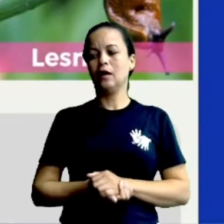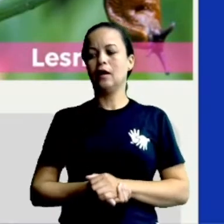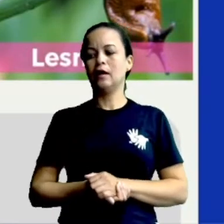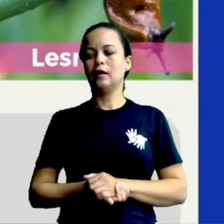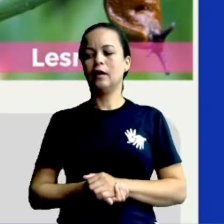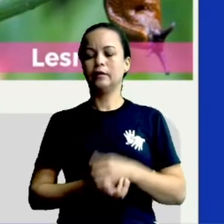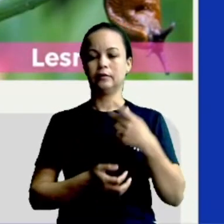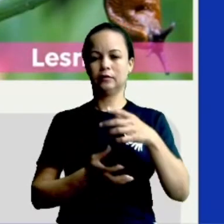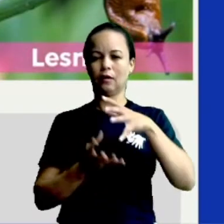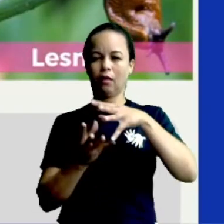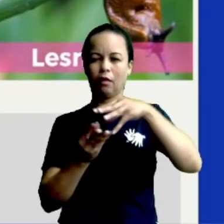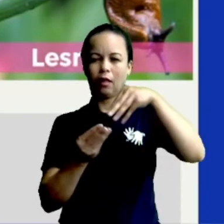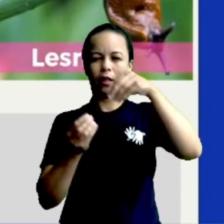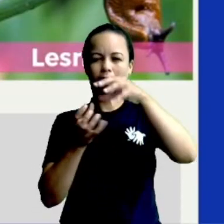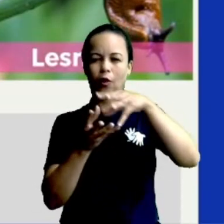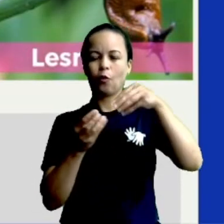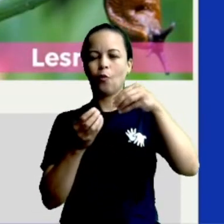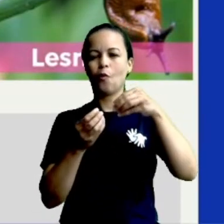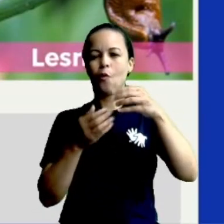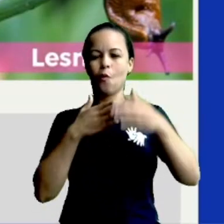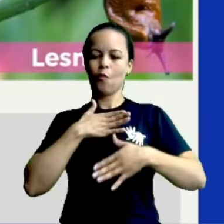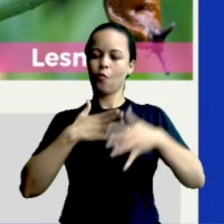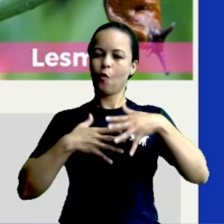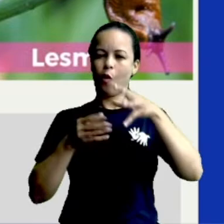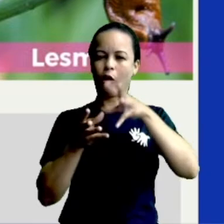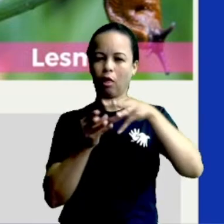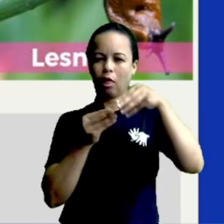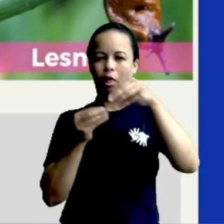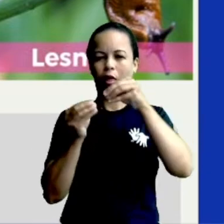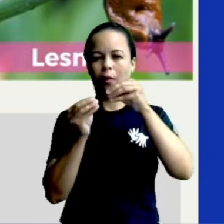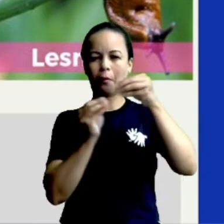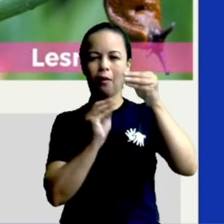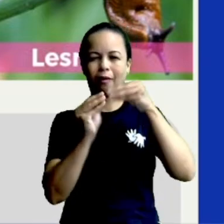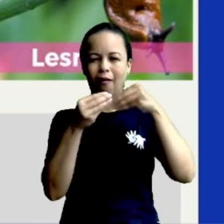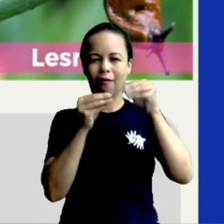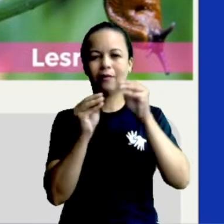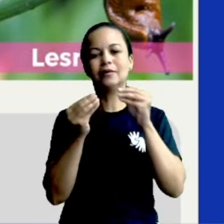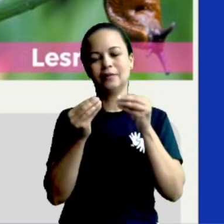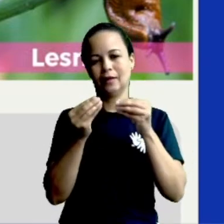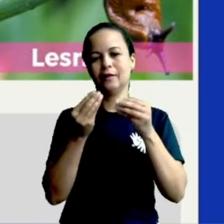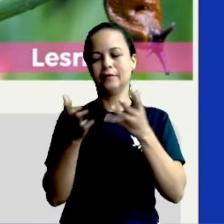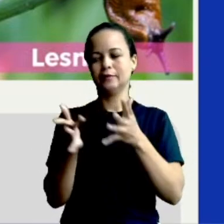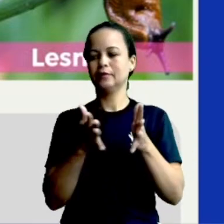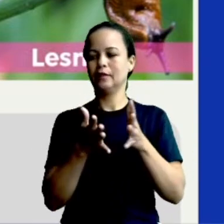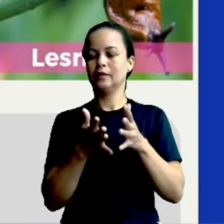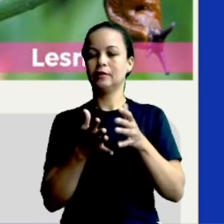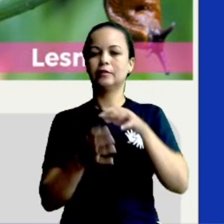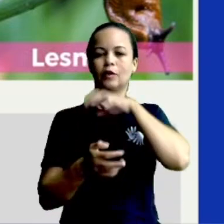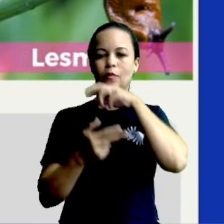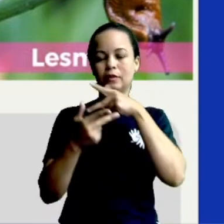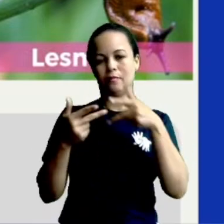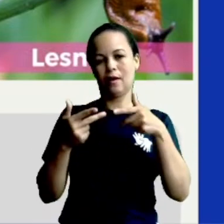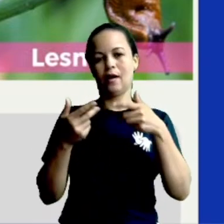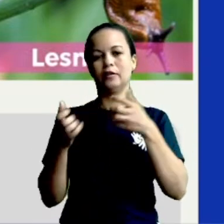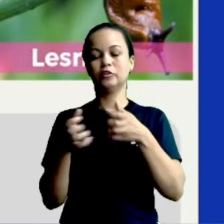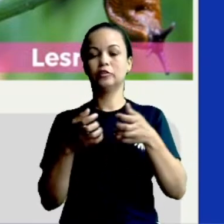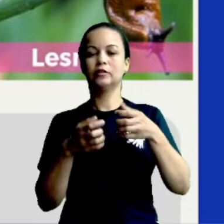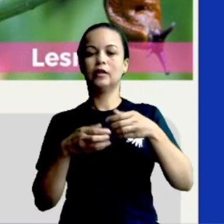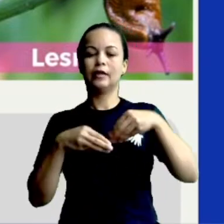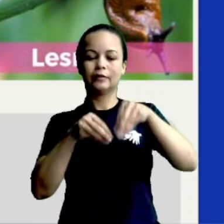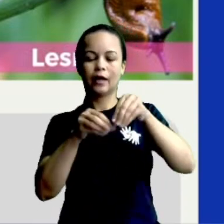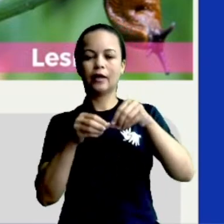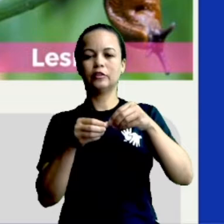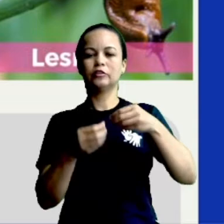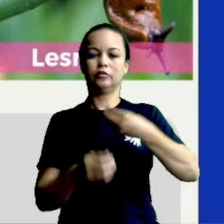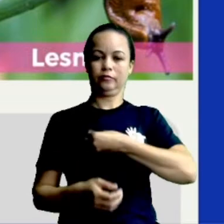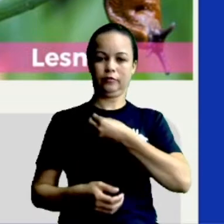seres de corpo mole, como o próprio nome fala, né? Moluscos, animais de corpo mole. Eles são animais terrestres, a sua maioria vive